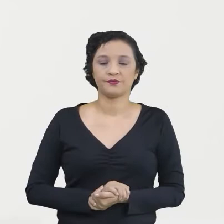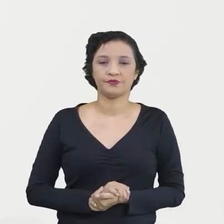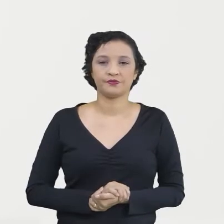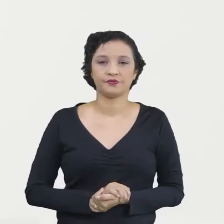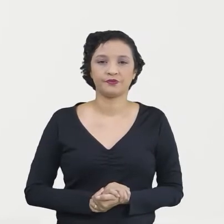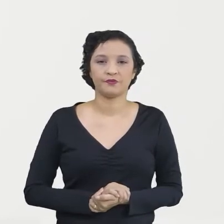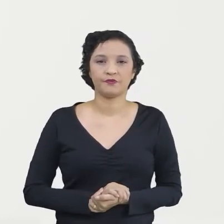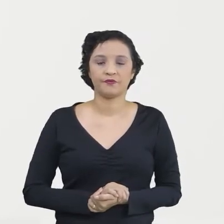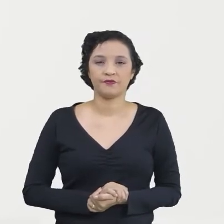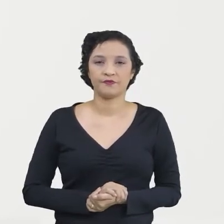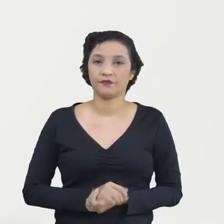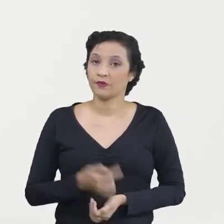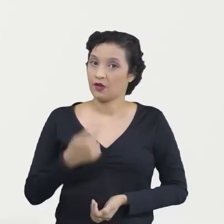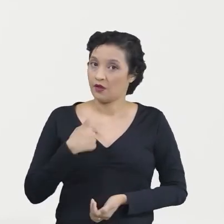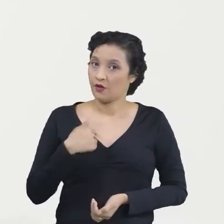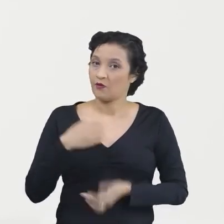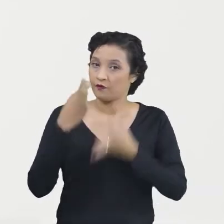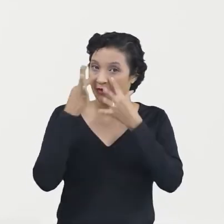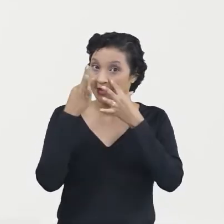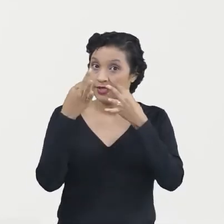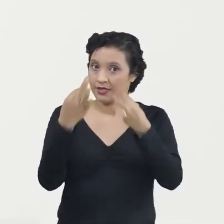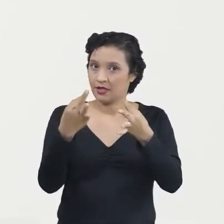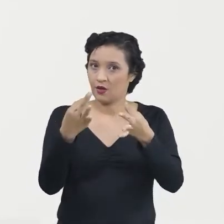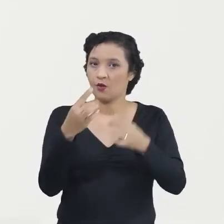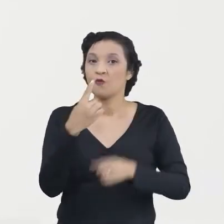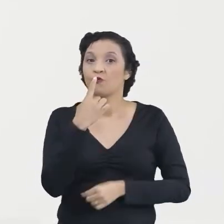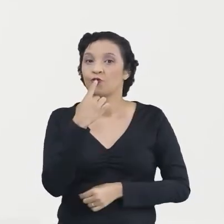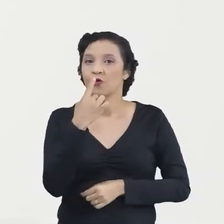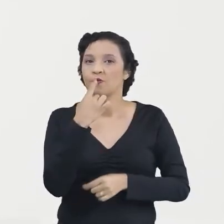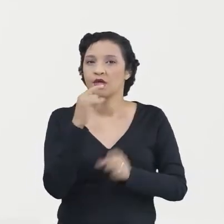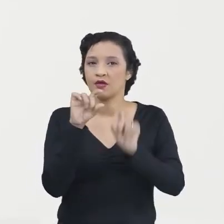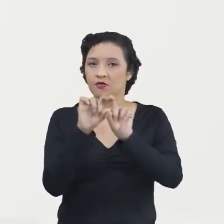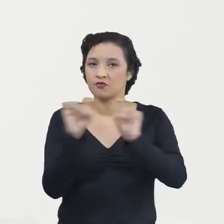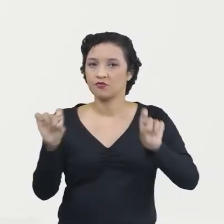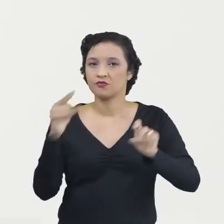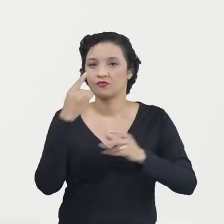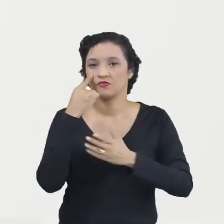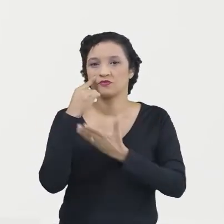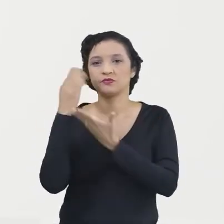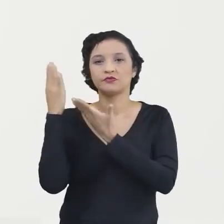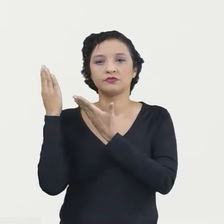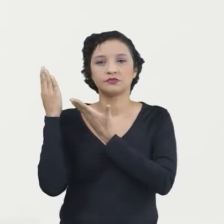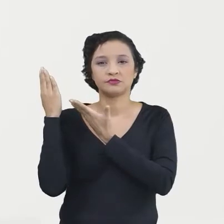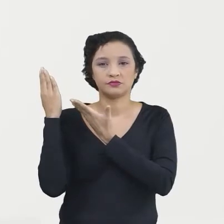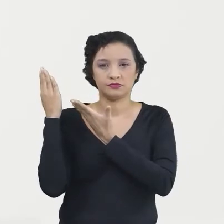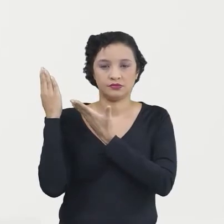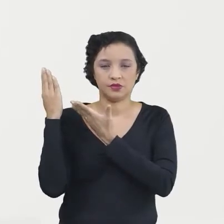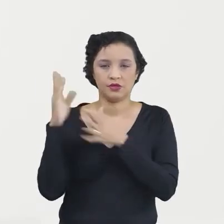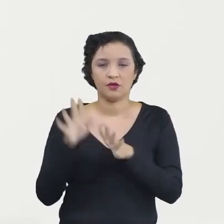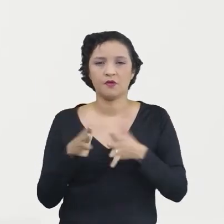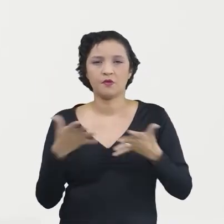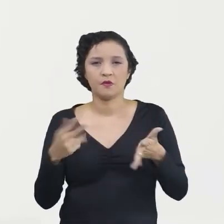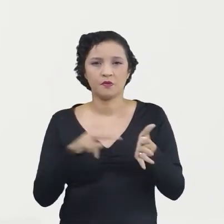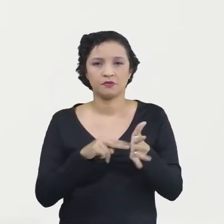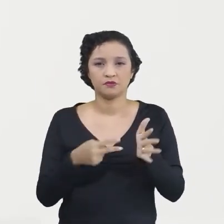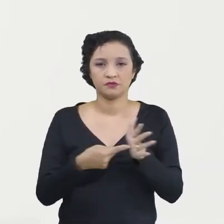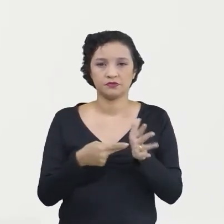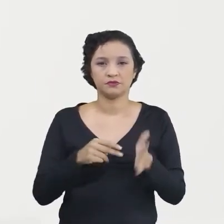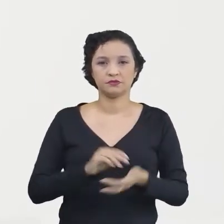me ater a esse verso, professora? Sim, mas se remeter a um todo da música para responder.